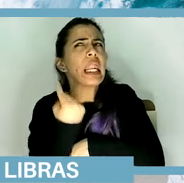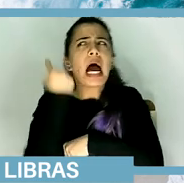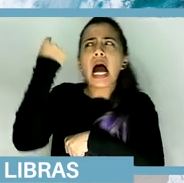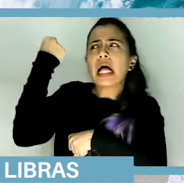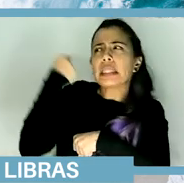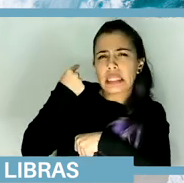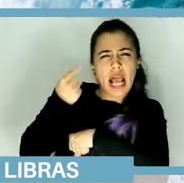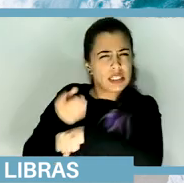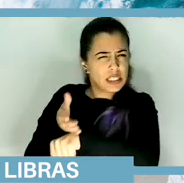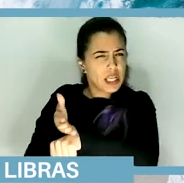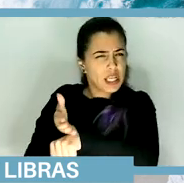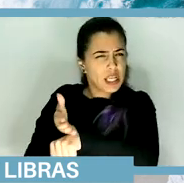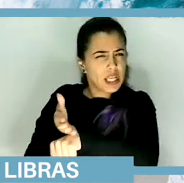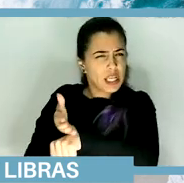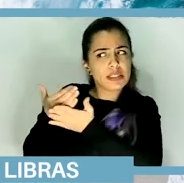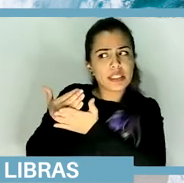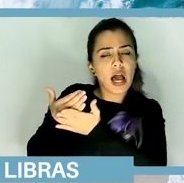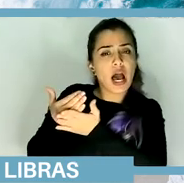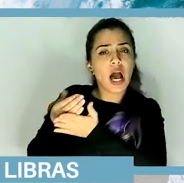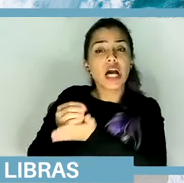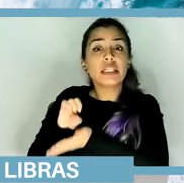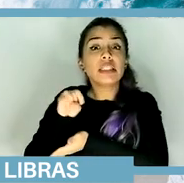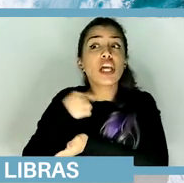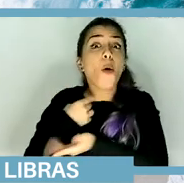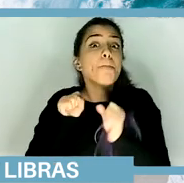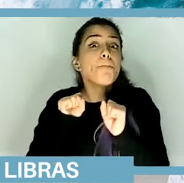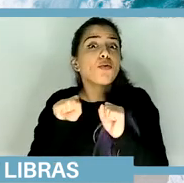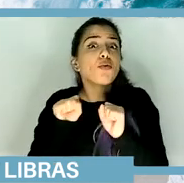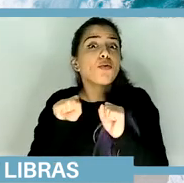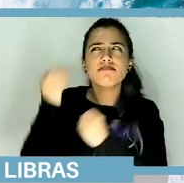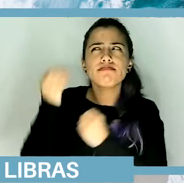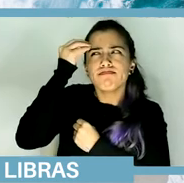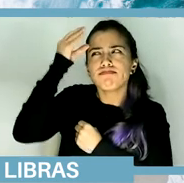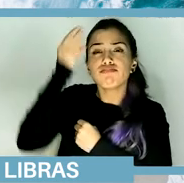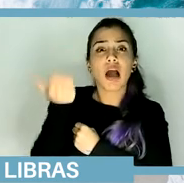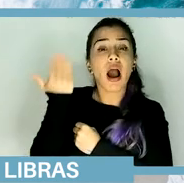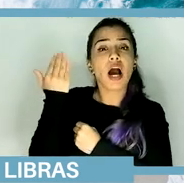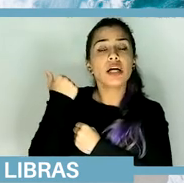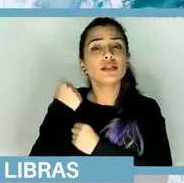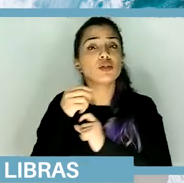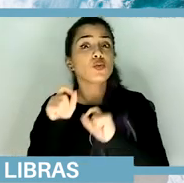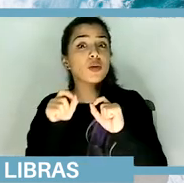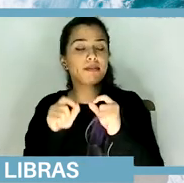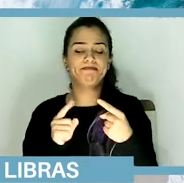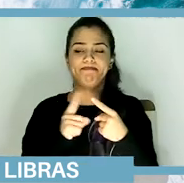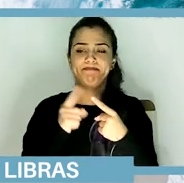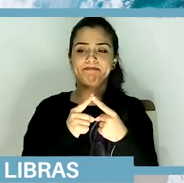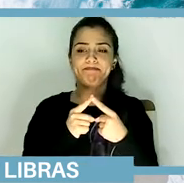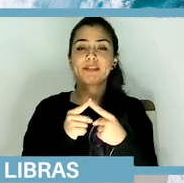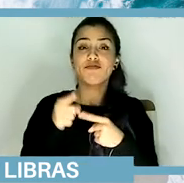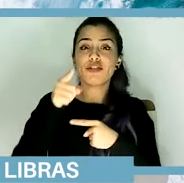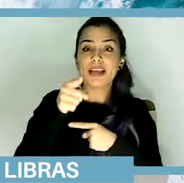e eu pensei um duas coisas aqui primeiro é faça amizade com as suas planilhas